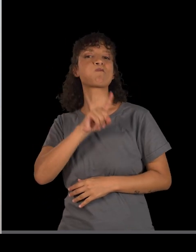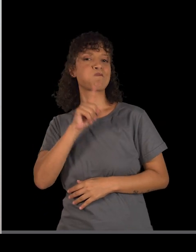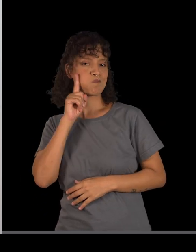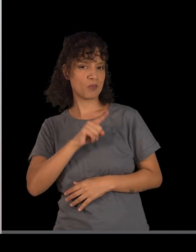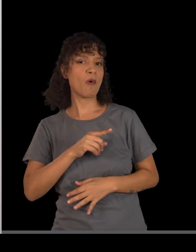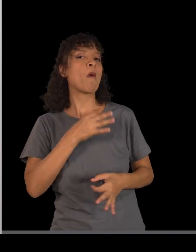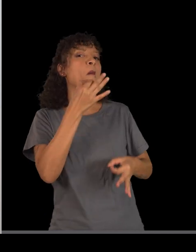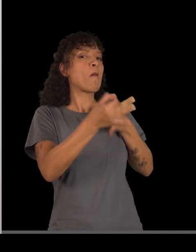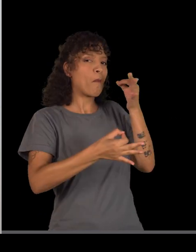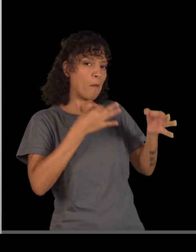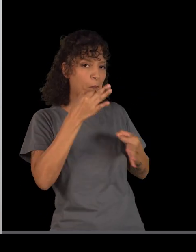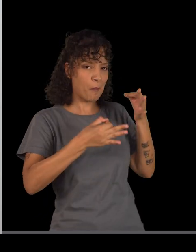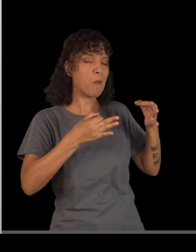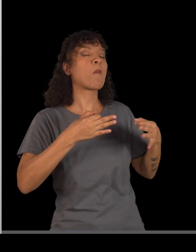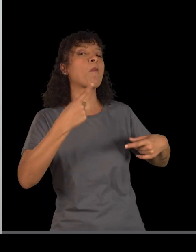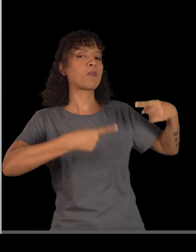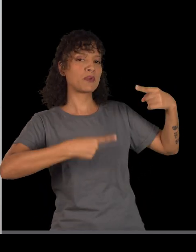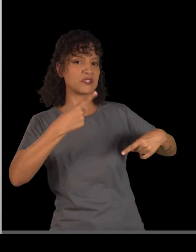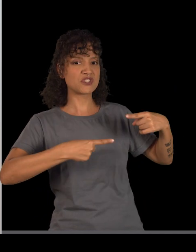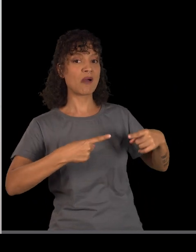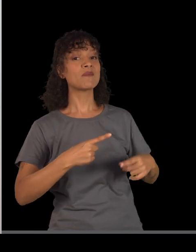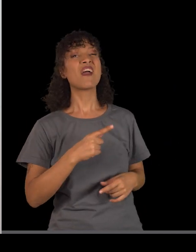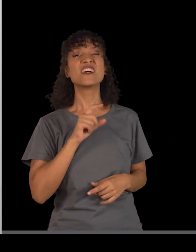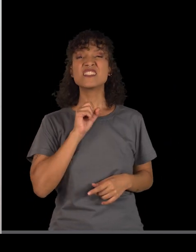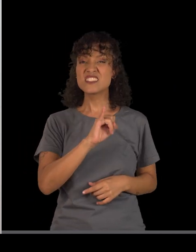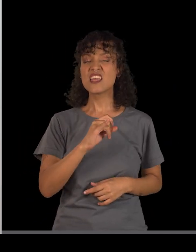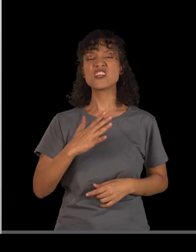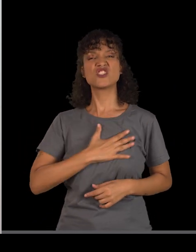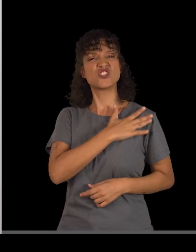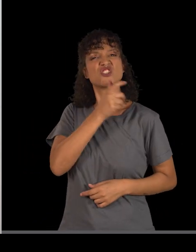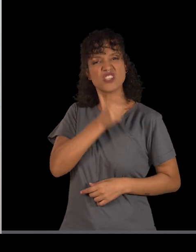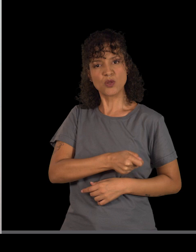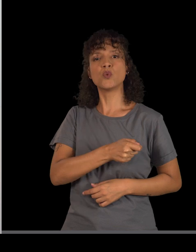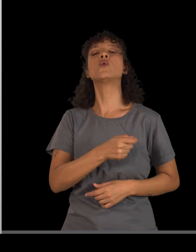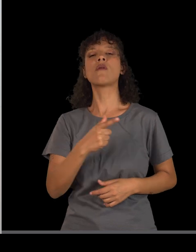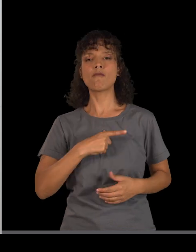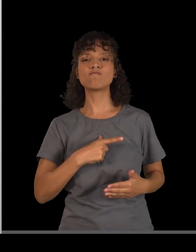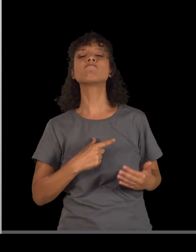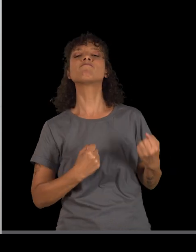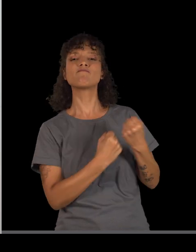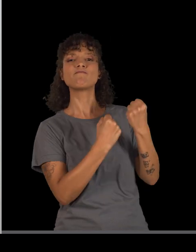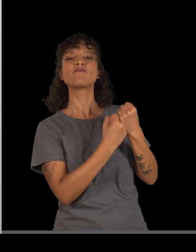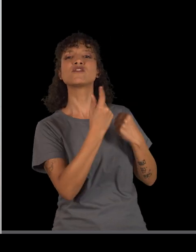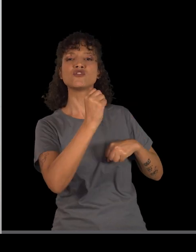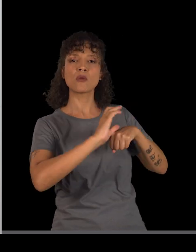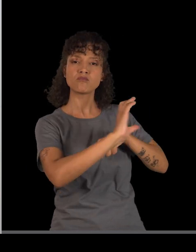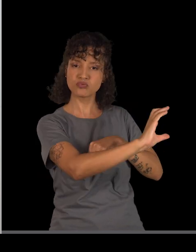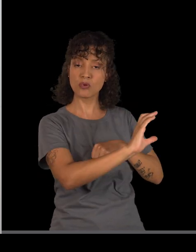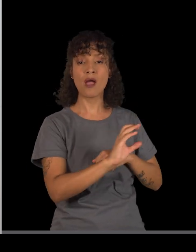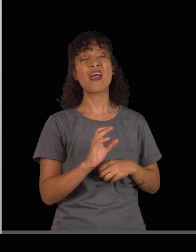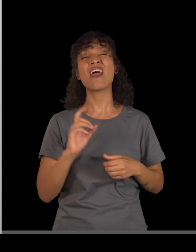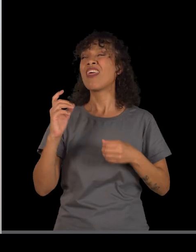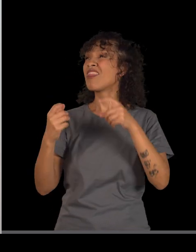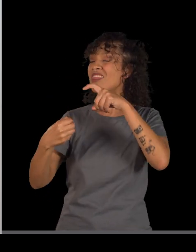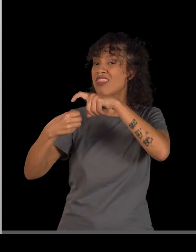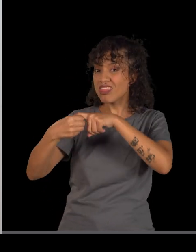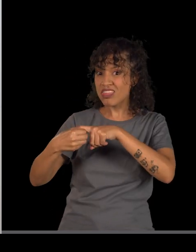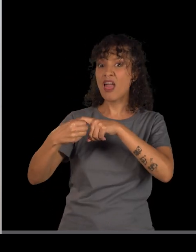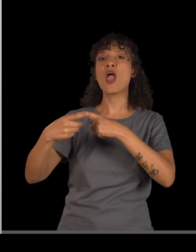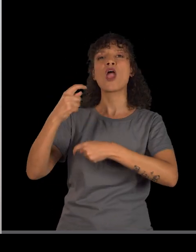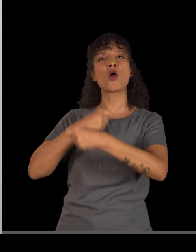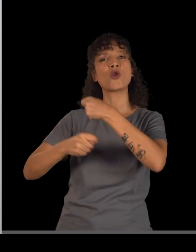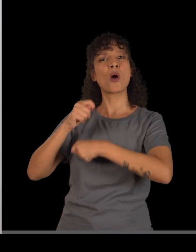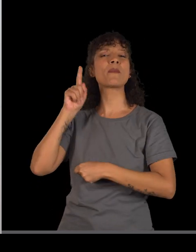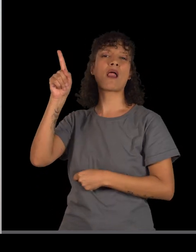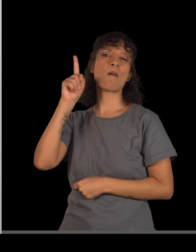política, financiando governos ditatoriais. A dependência econômica era muito forte também com os Estados Unidos, já que Cuba, por